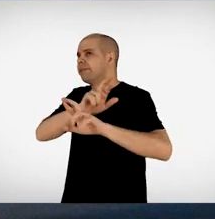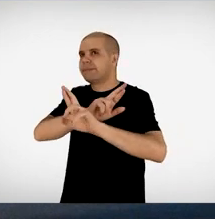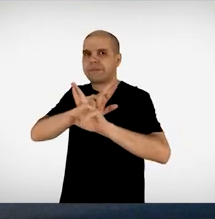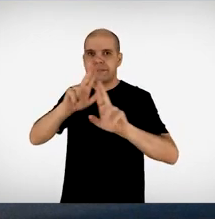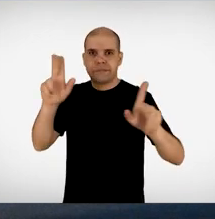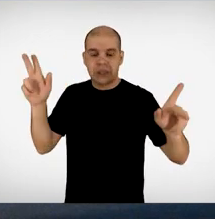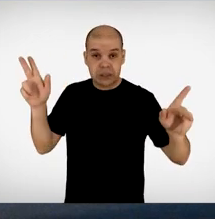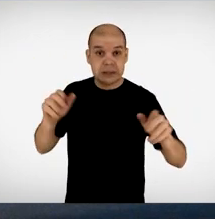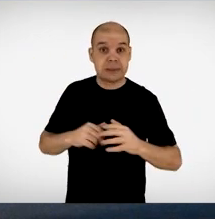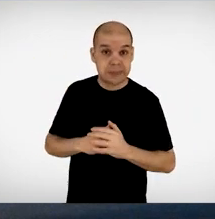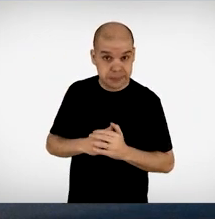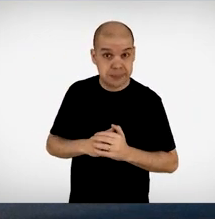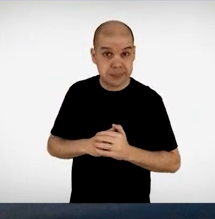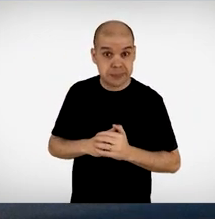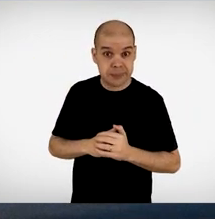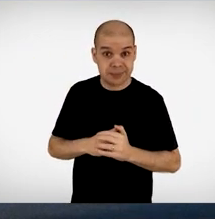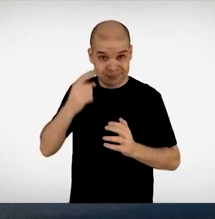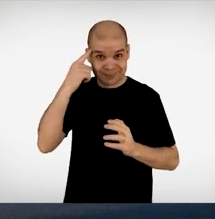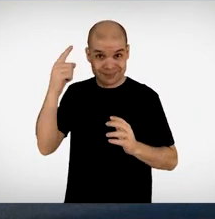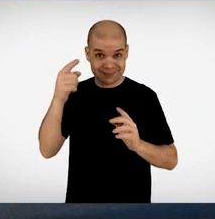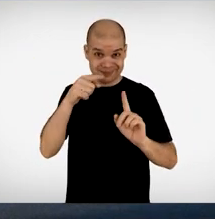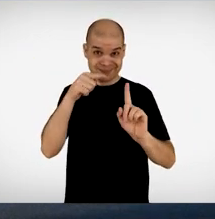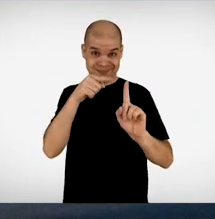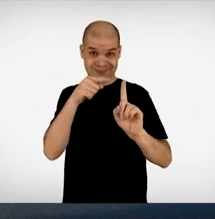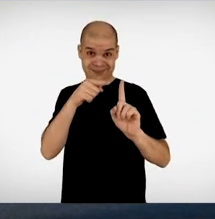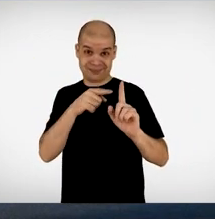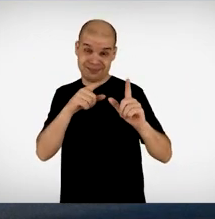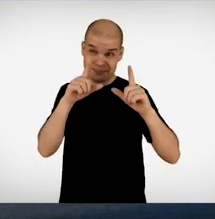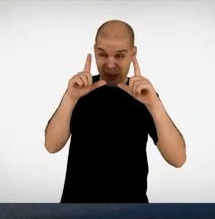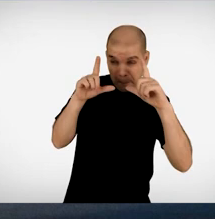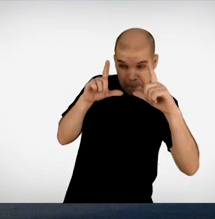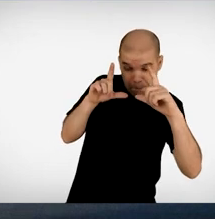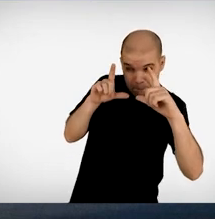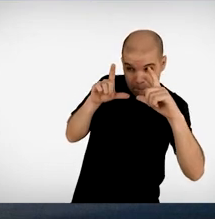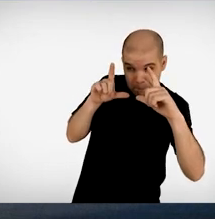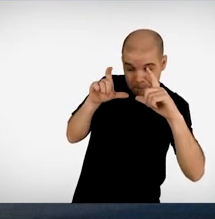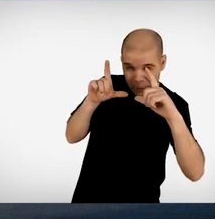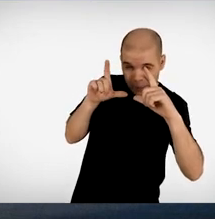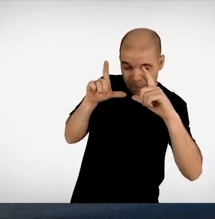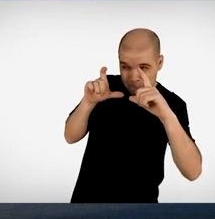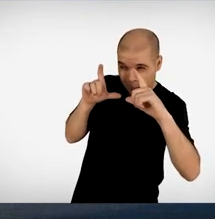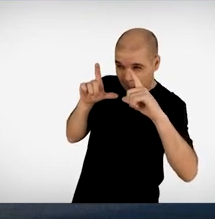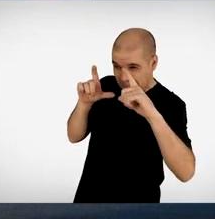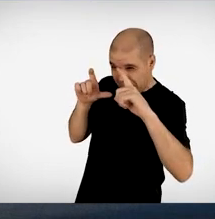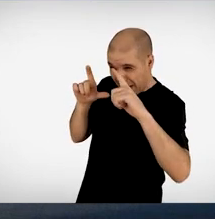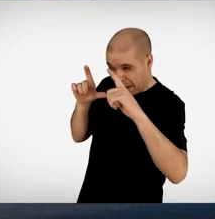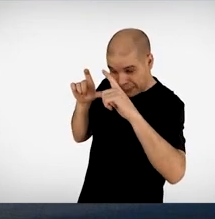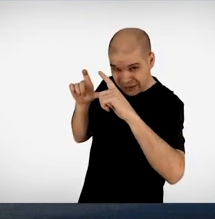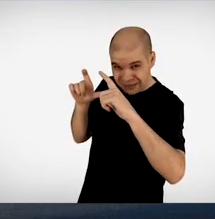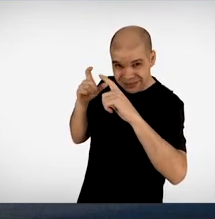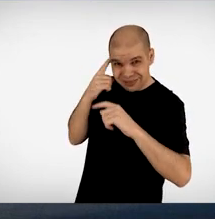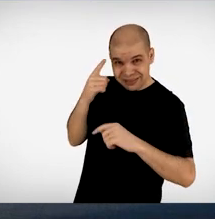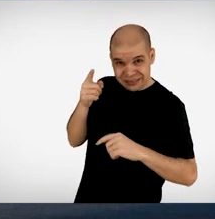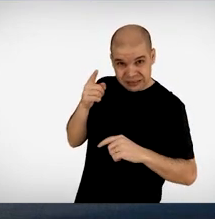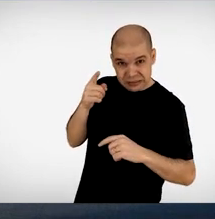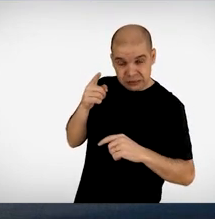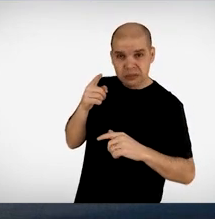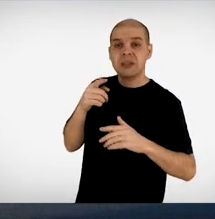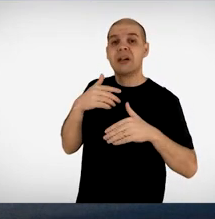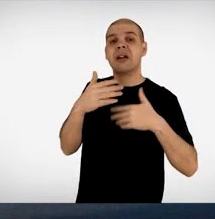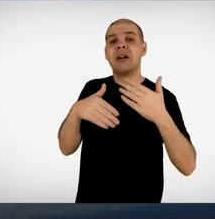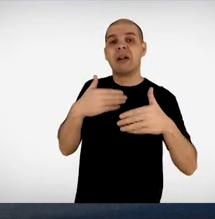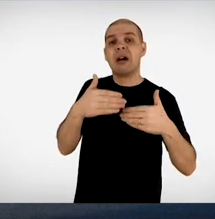dor amadurece muito ela, porque quando ela fotografa ele ali já no final da vida, né? Depois a gente entende que ela se tornou uma